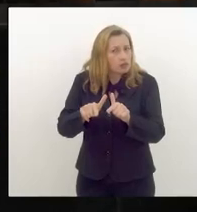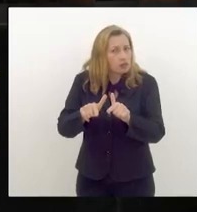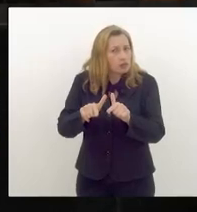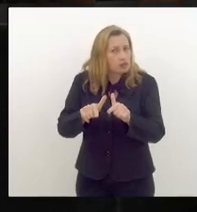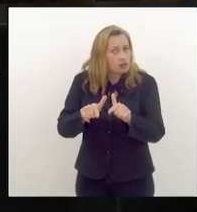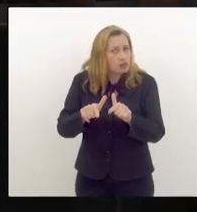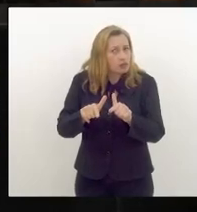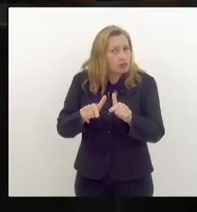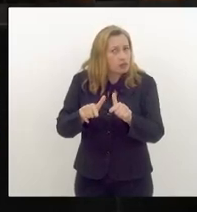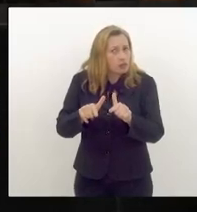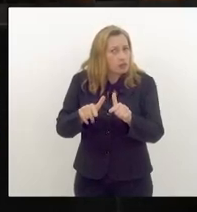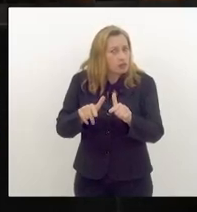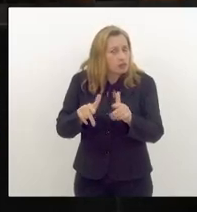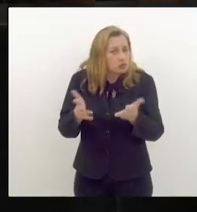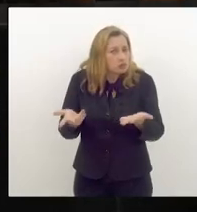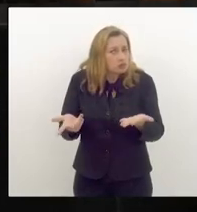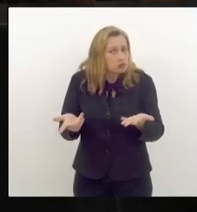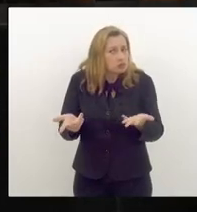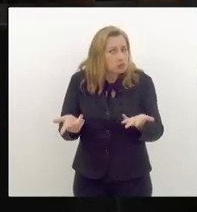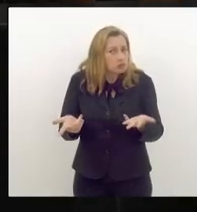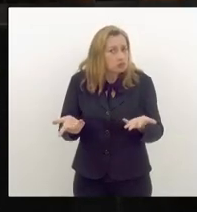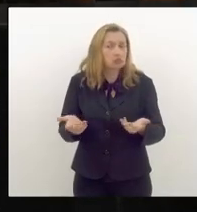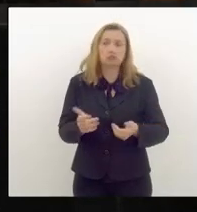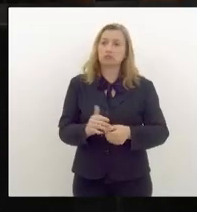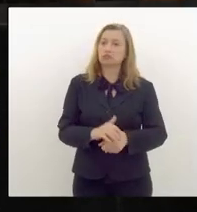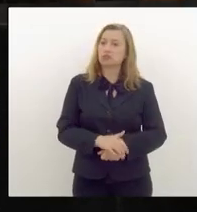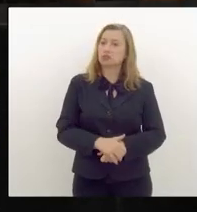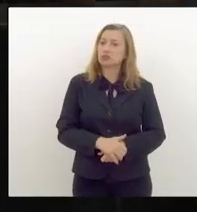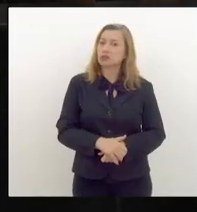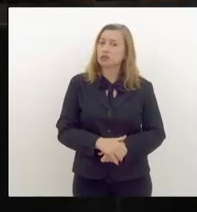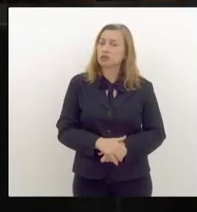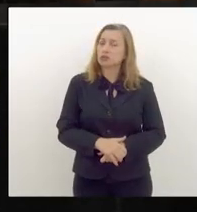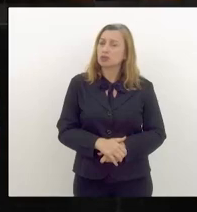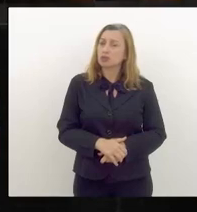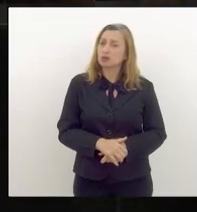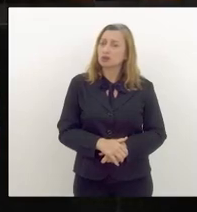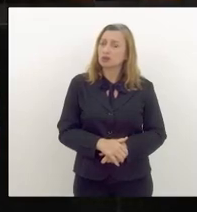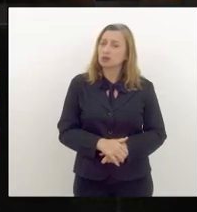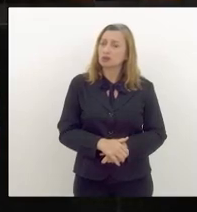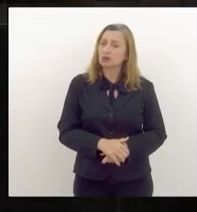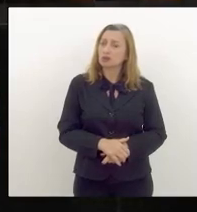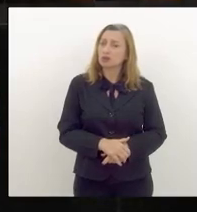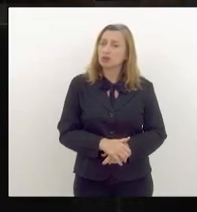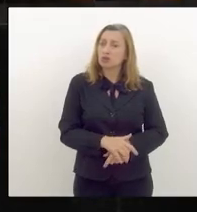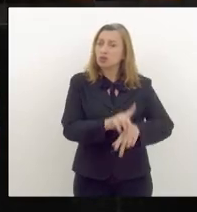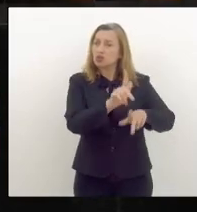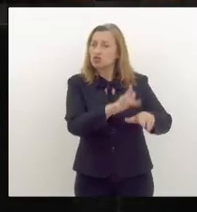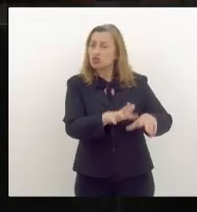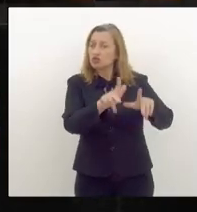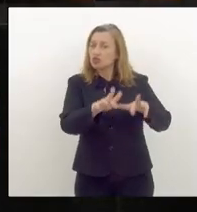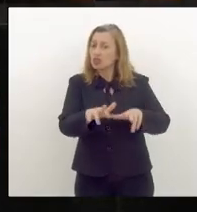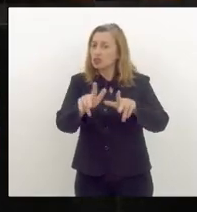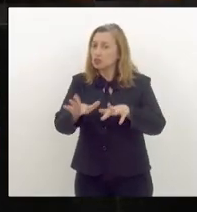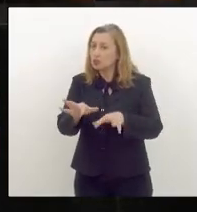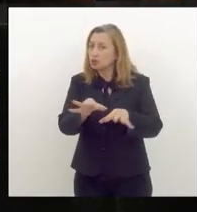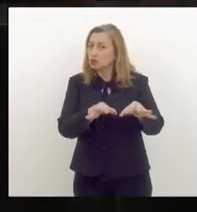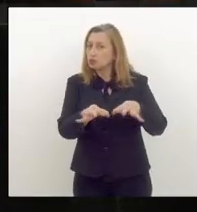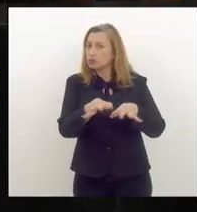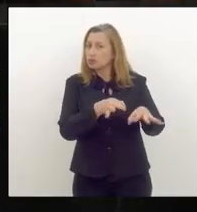pessoa sem ter postas a Indy versus programas